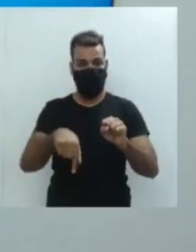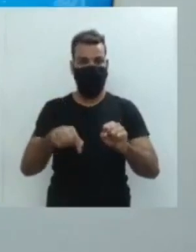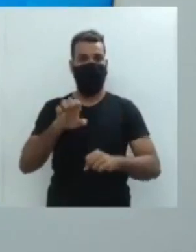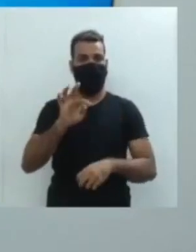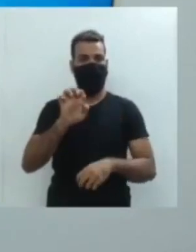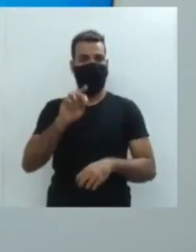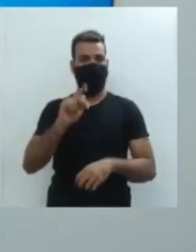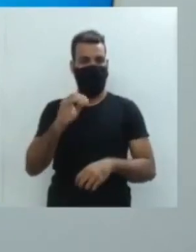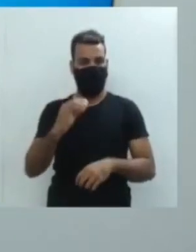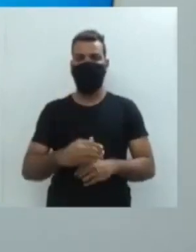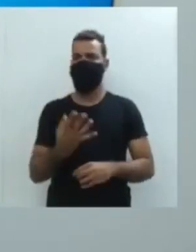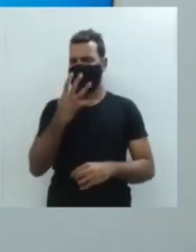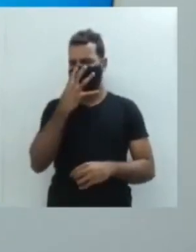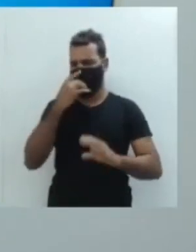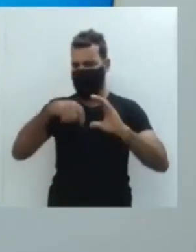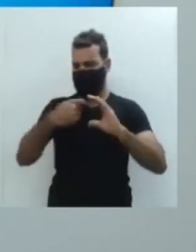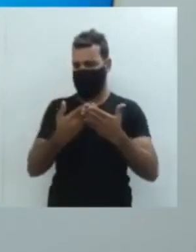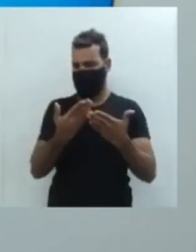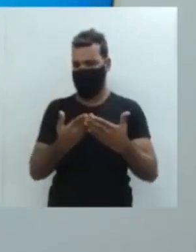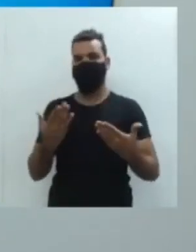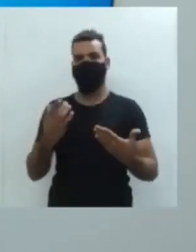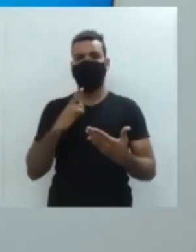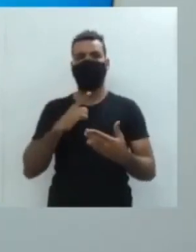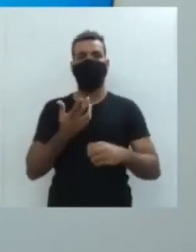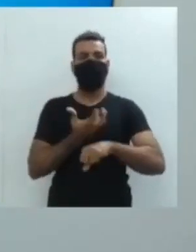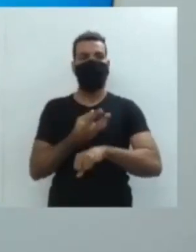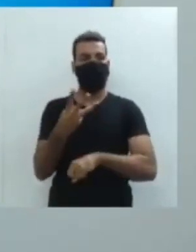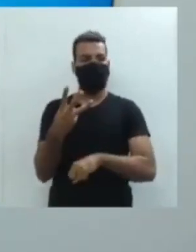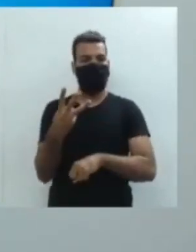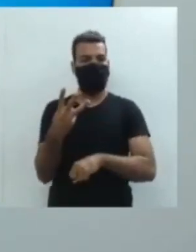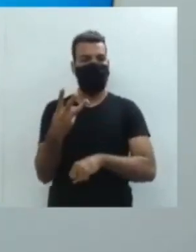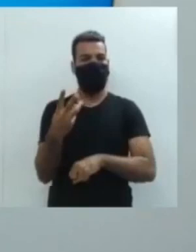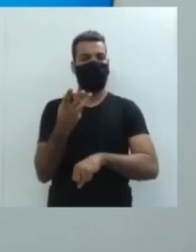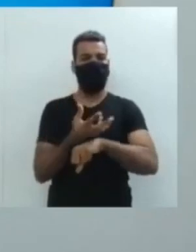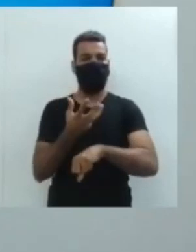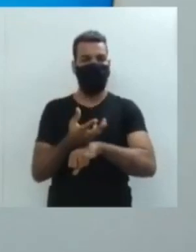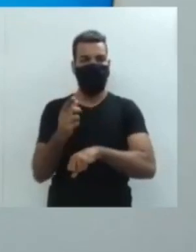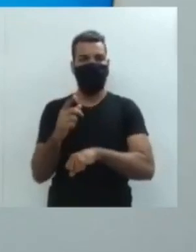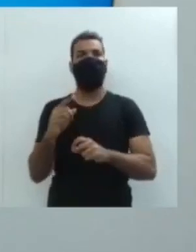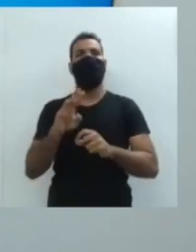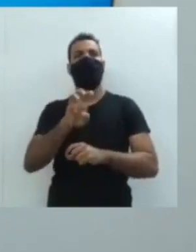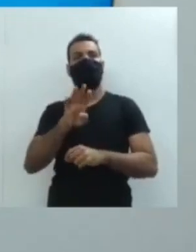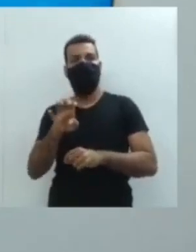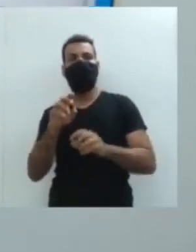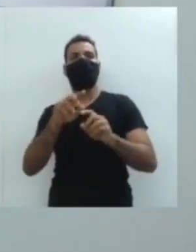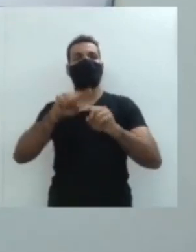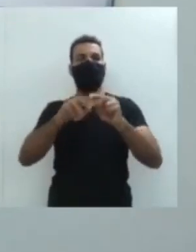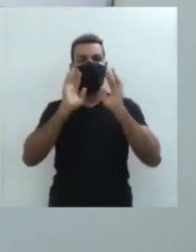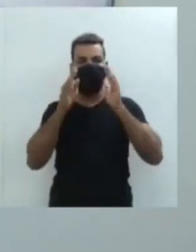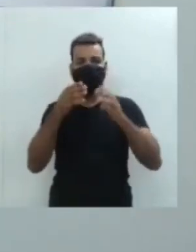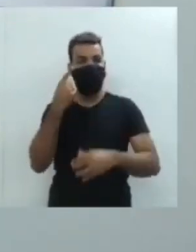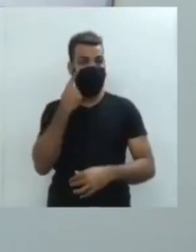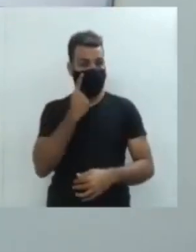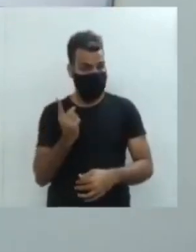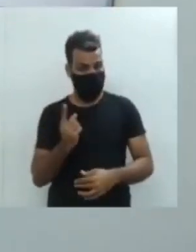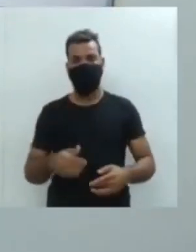assistir a uma vídeo aula da competência 3 da disciplina de programação web orientada objetos vamos lá então